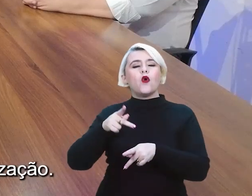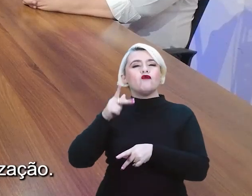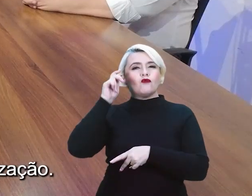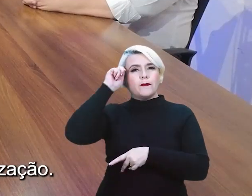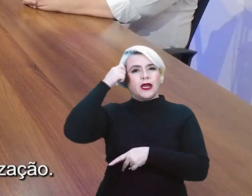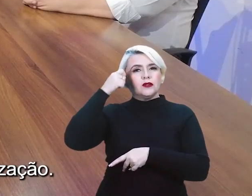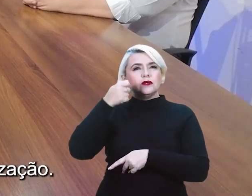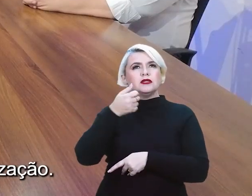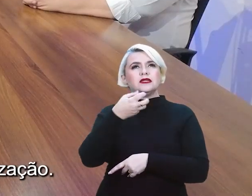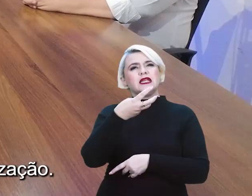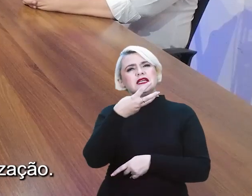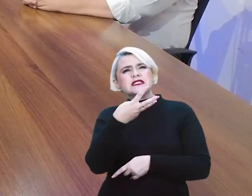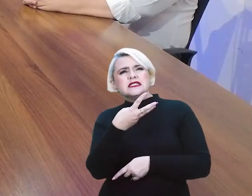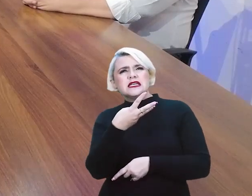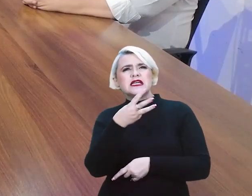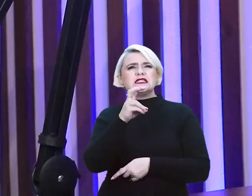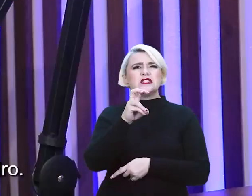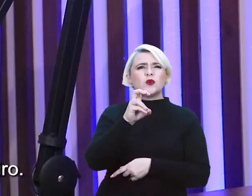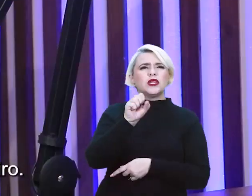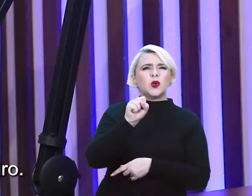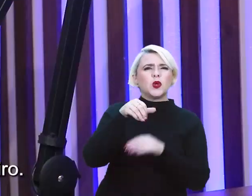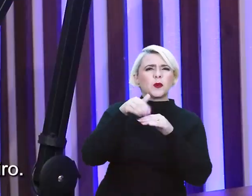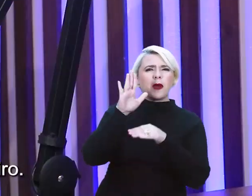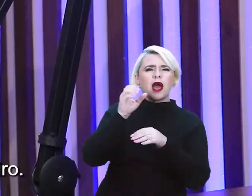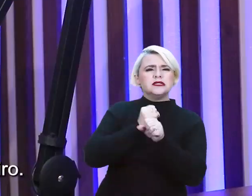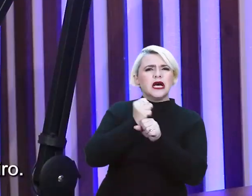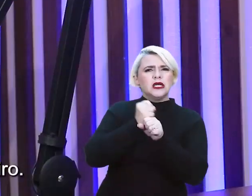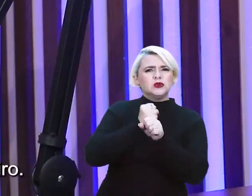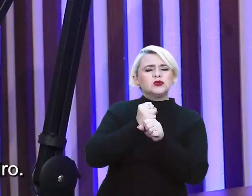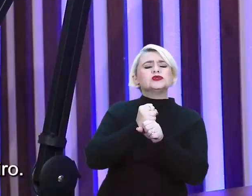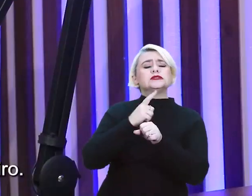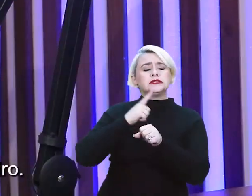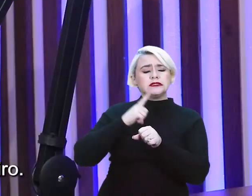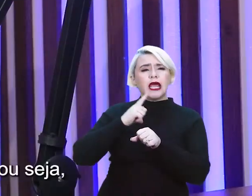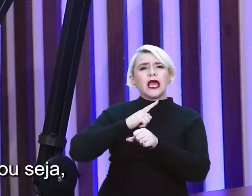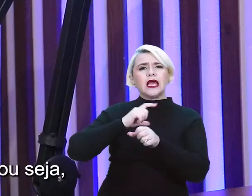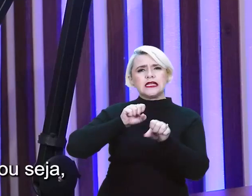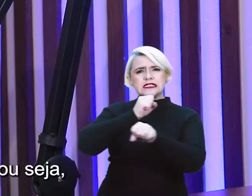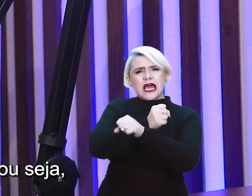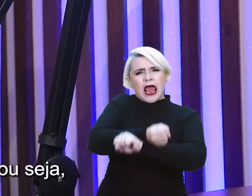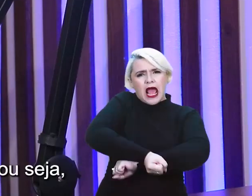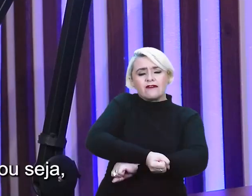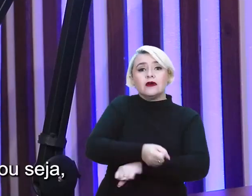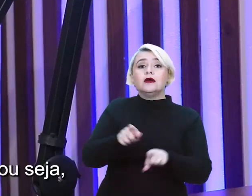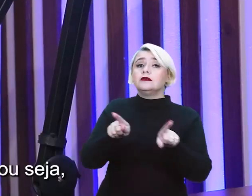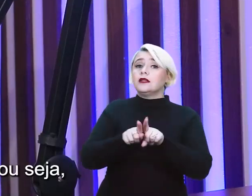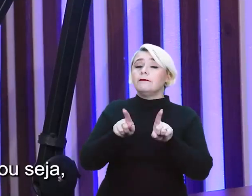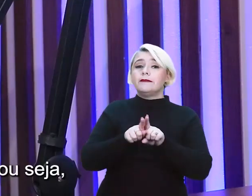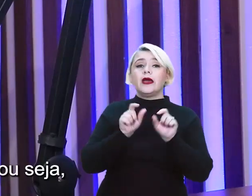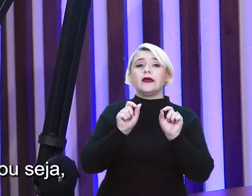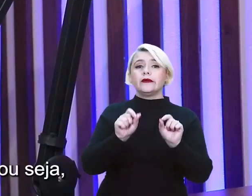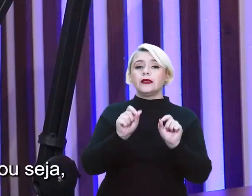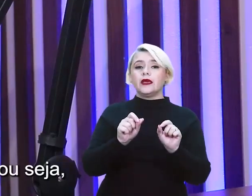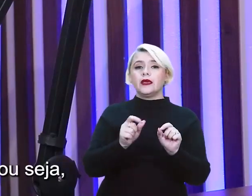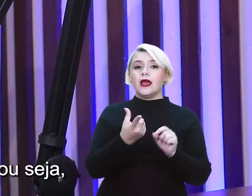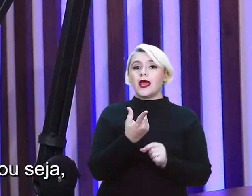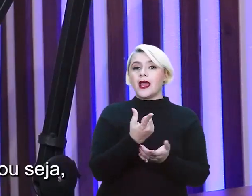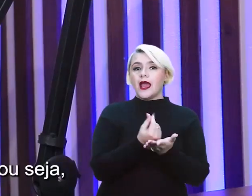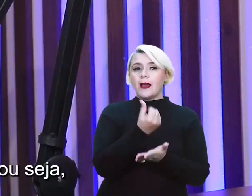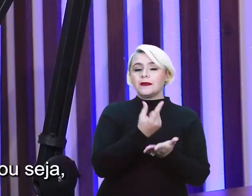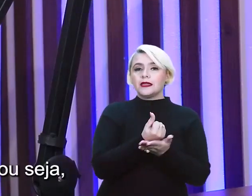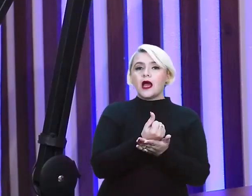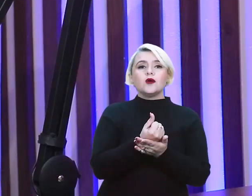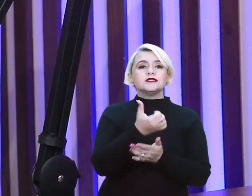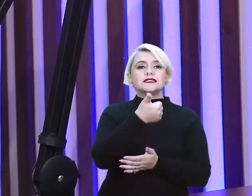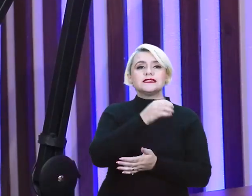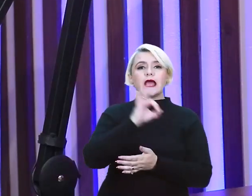358 ou mais anos de escravização. E aí o capital brasileiro, ele é 100% oriundo do trabalho